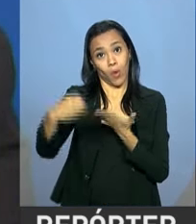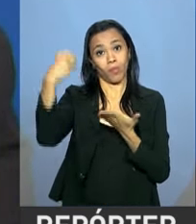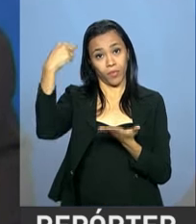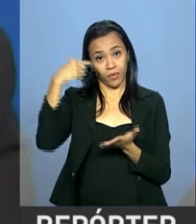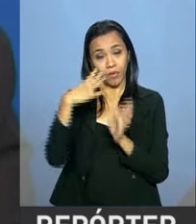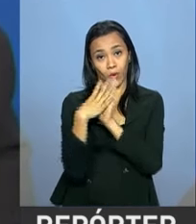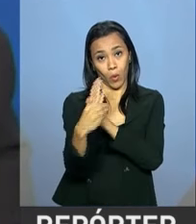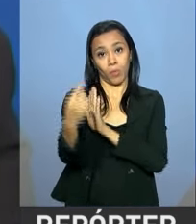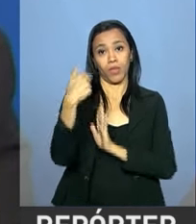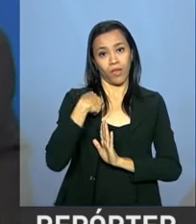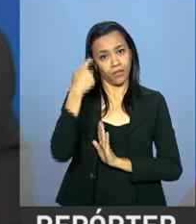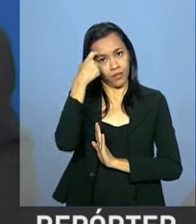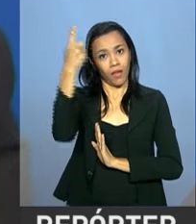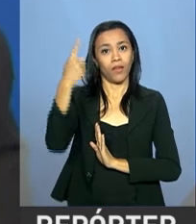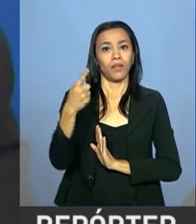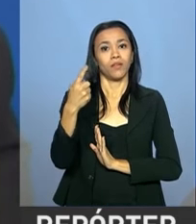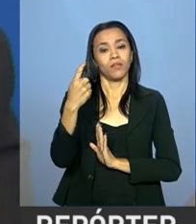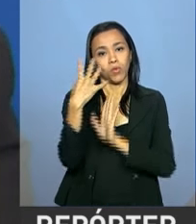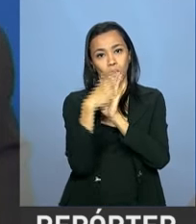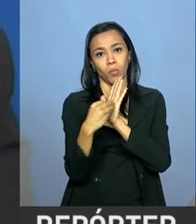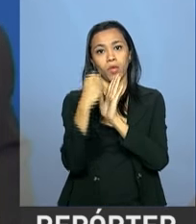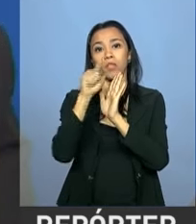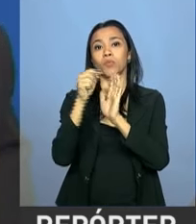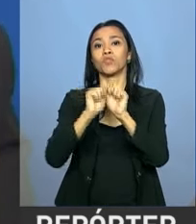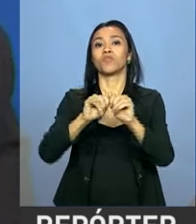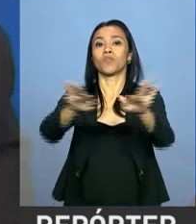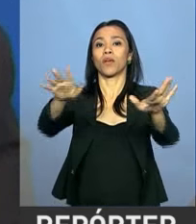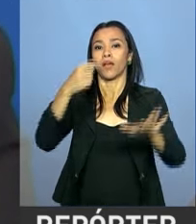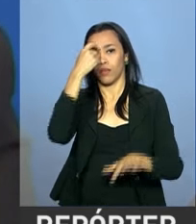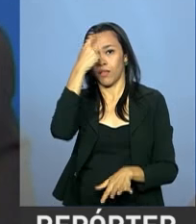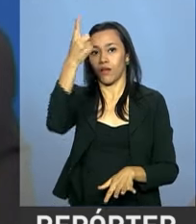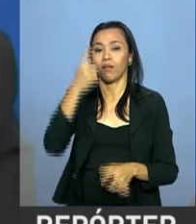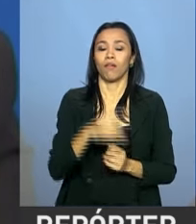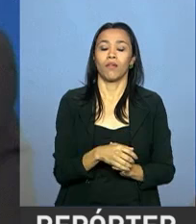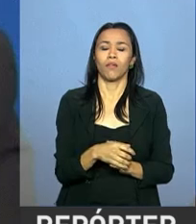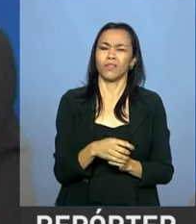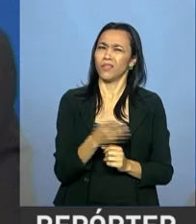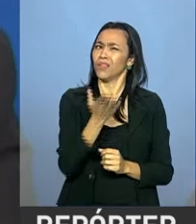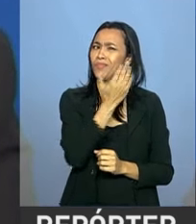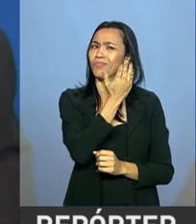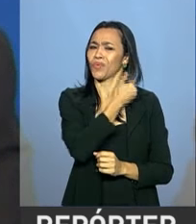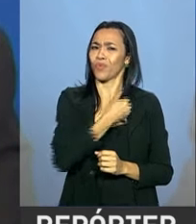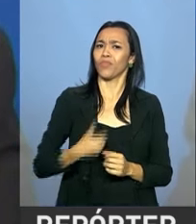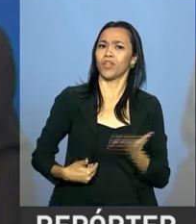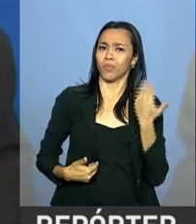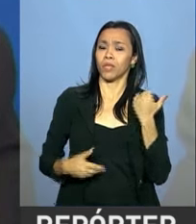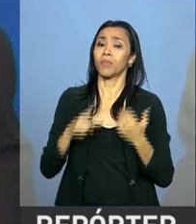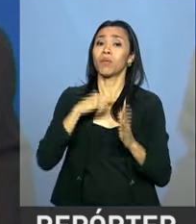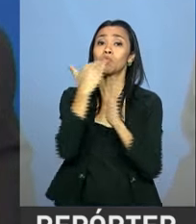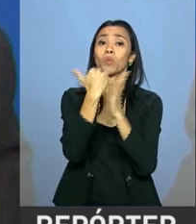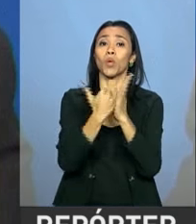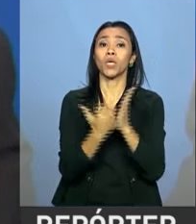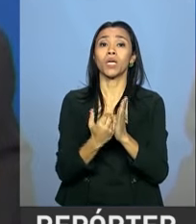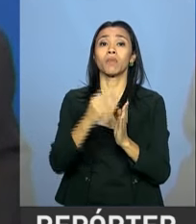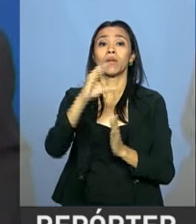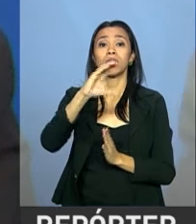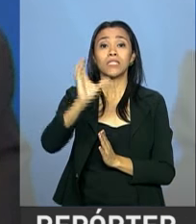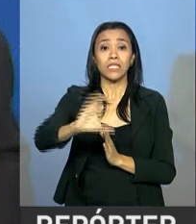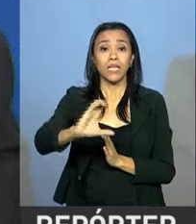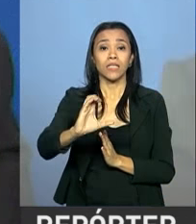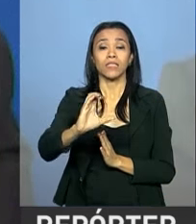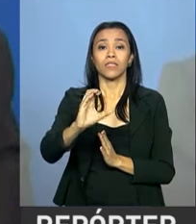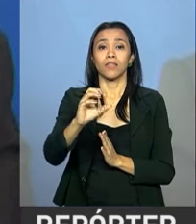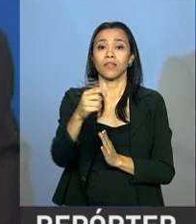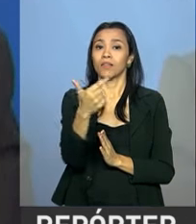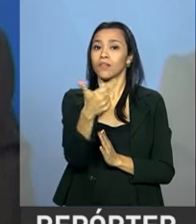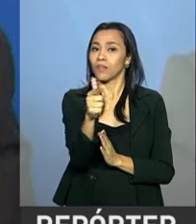medida do possível possam eh divulgá-las. Nós temos, o governo tem desde o governo anterior um programa que é Ciência sem Fronteiras, que